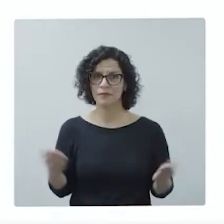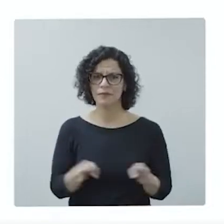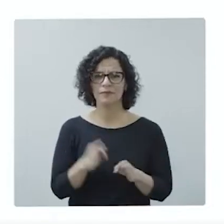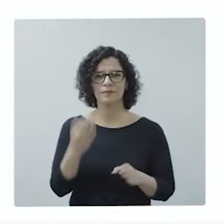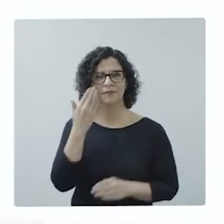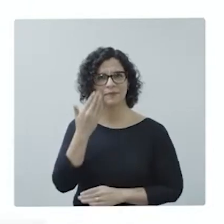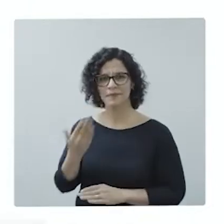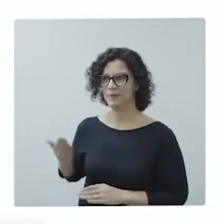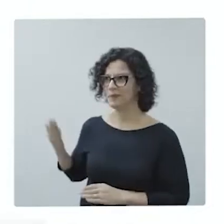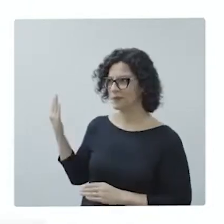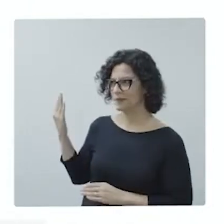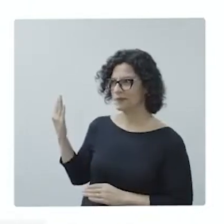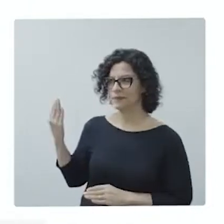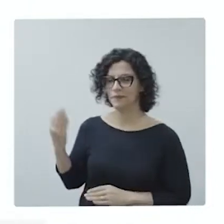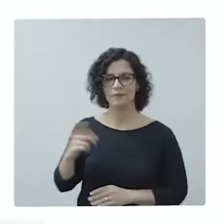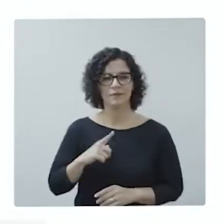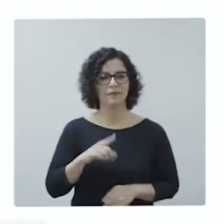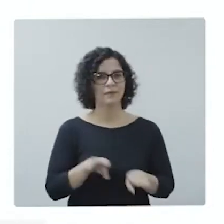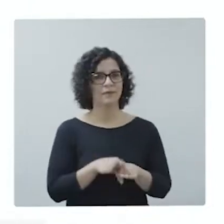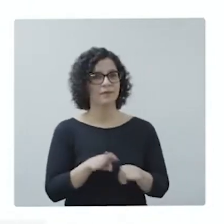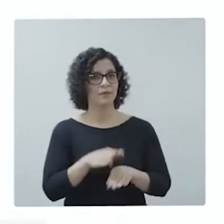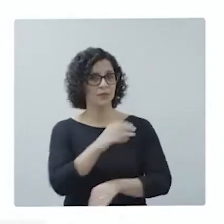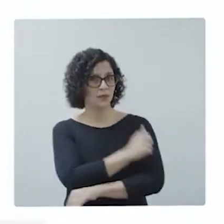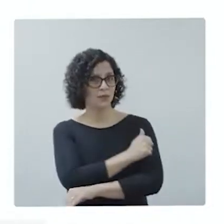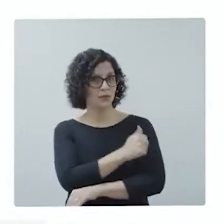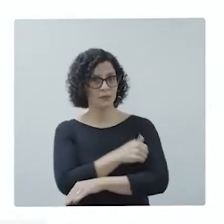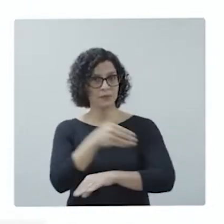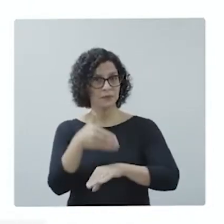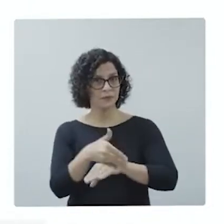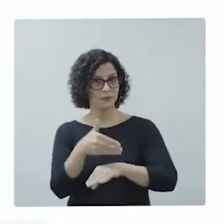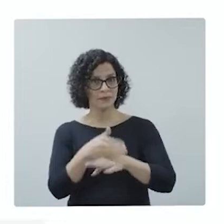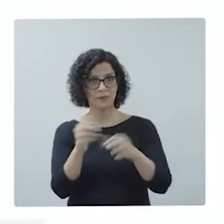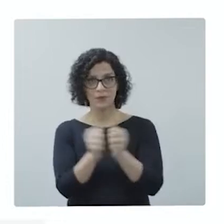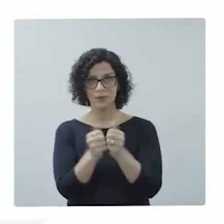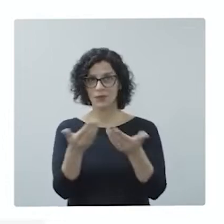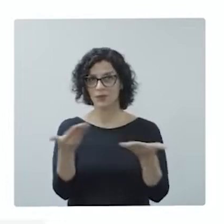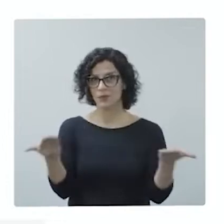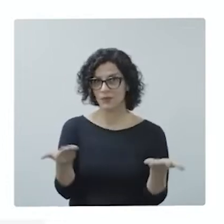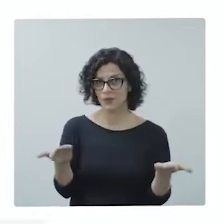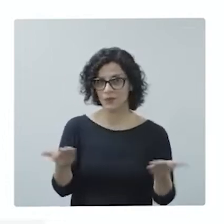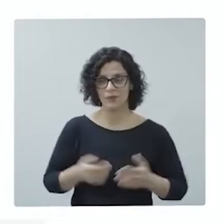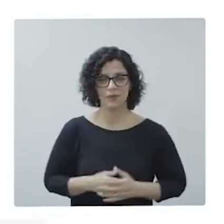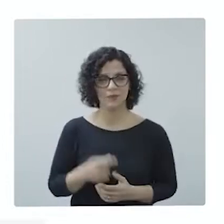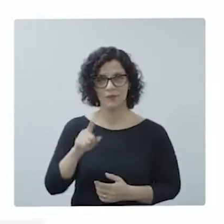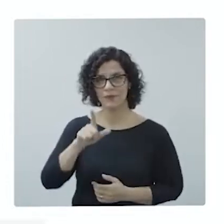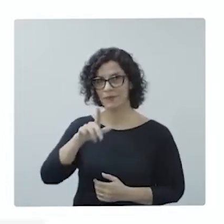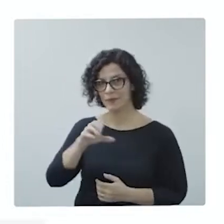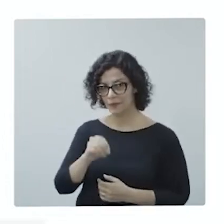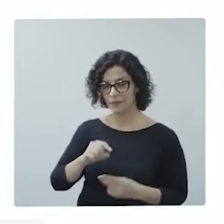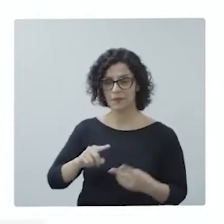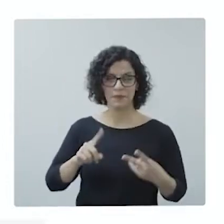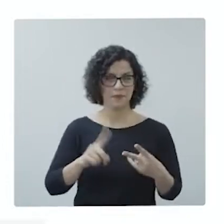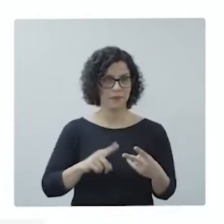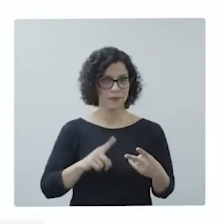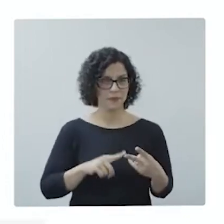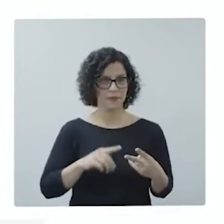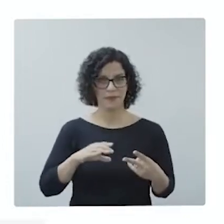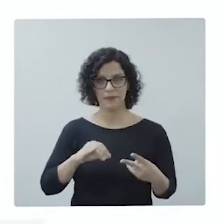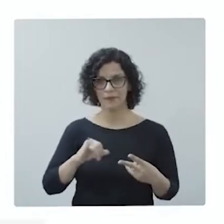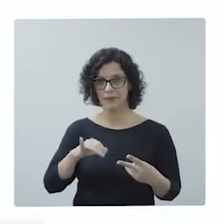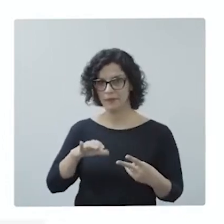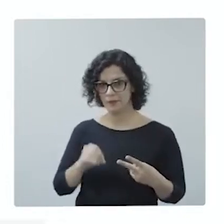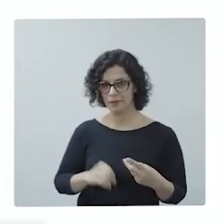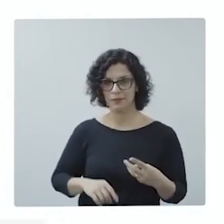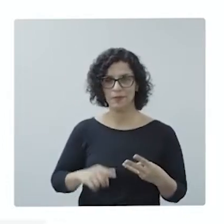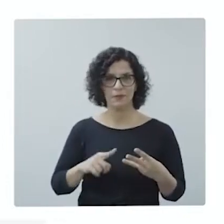olhem lá na tela, quais os outros estudantes estarão conosco hoje? O Léo,